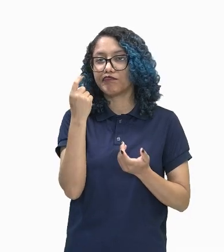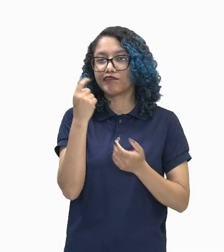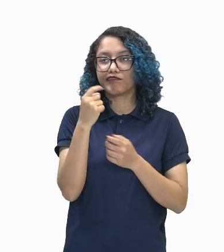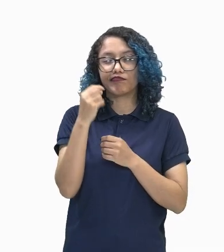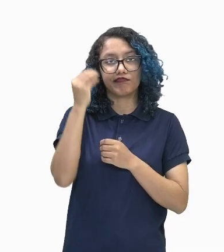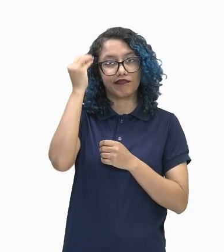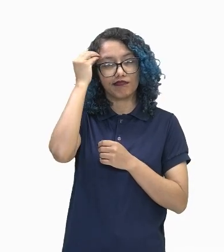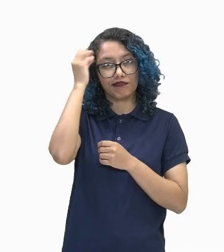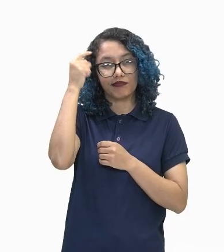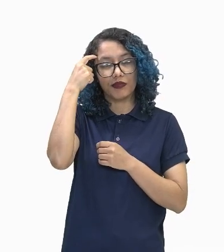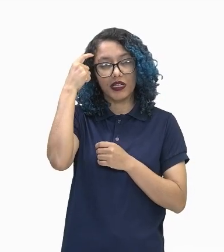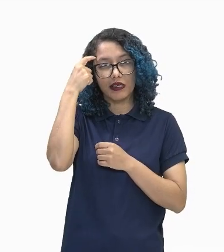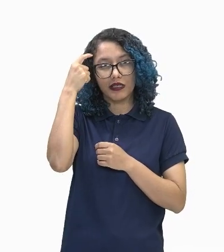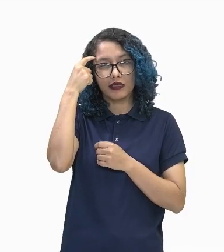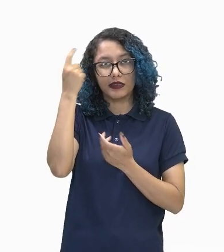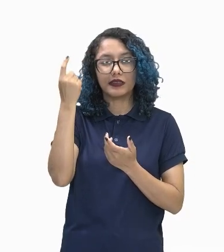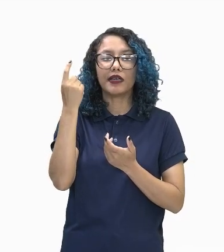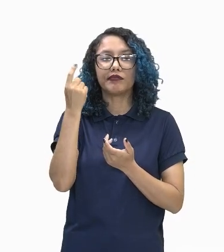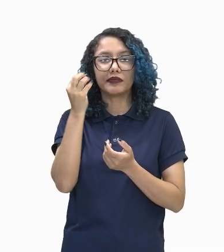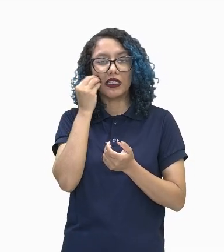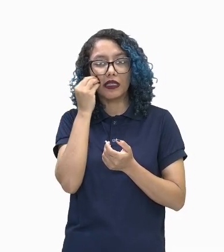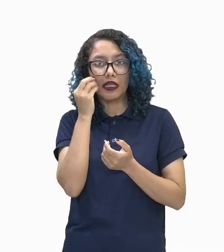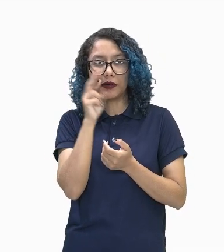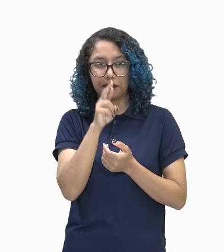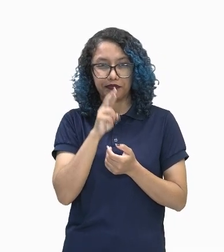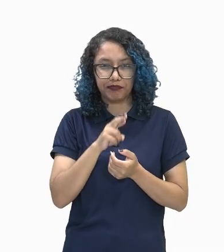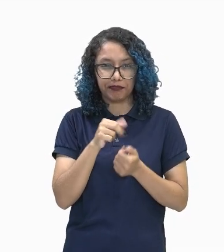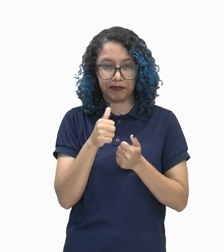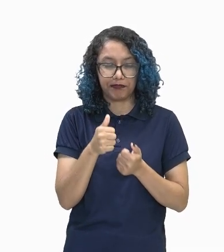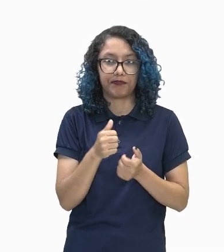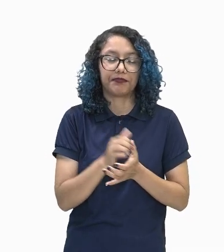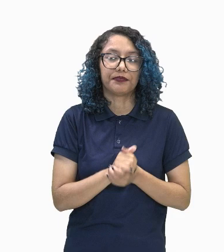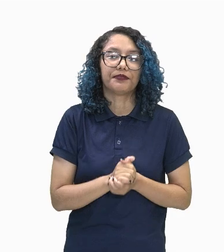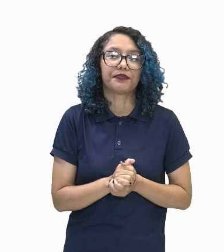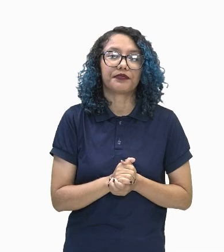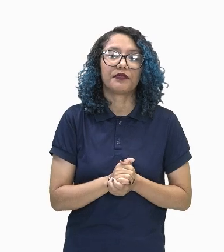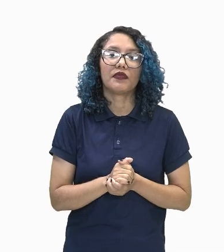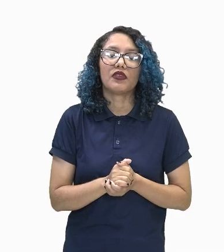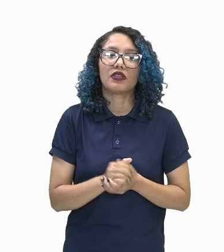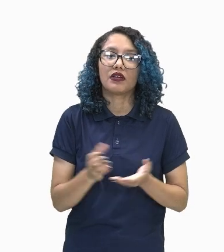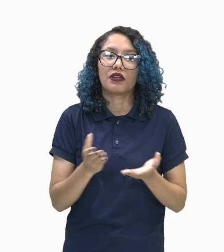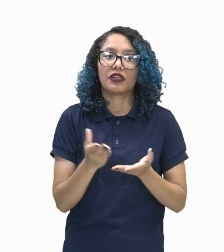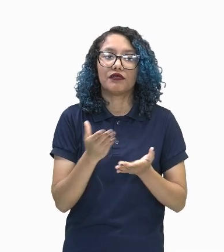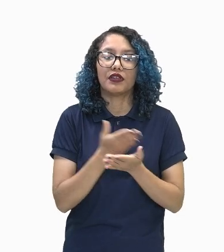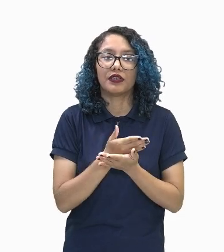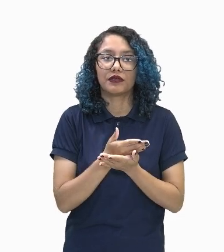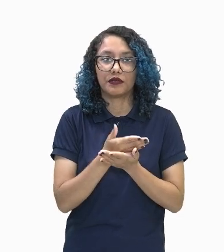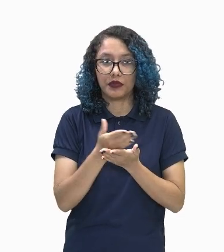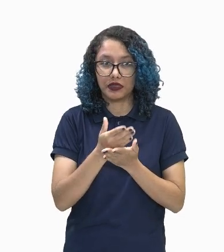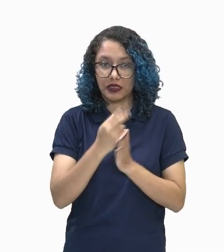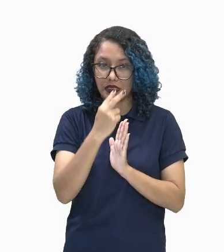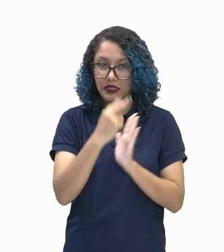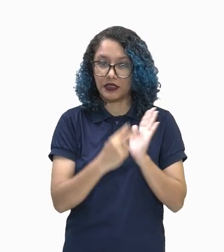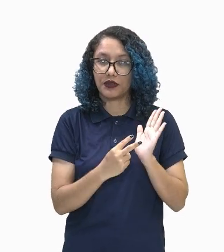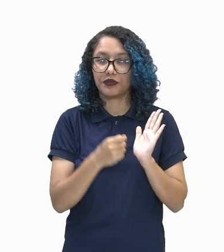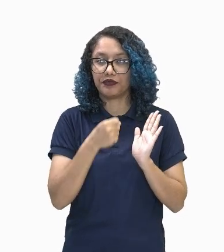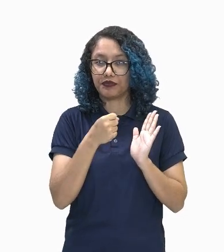suas respostas. Então, agora a gente vai começar lendo uma